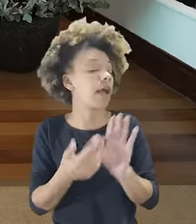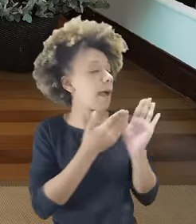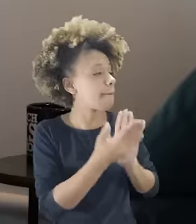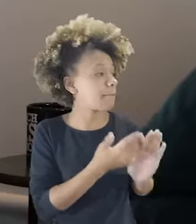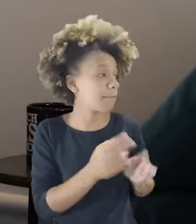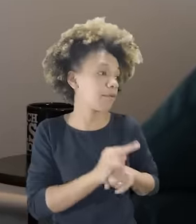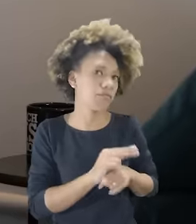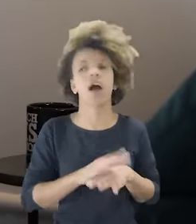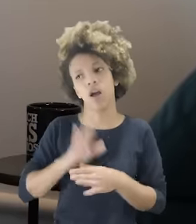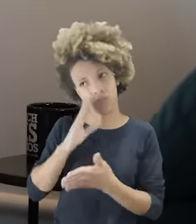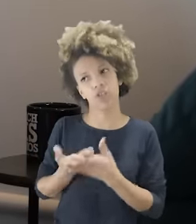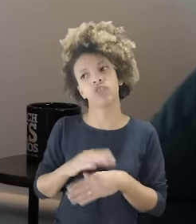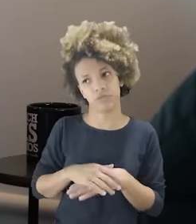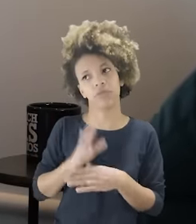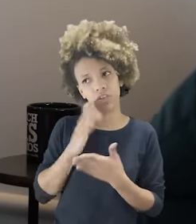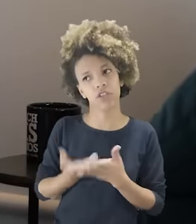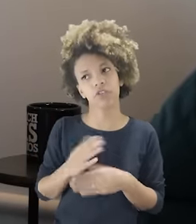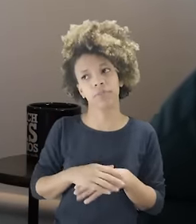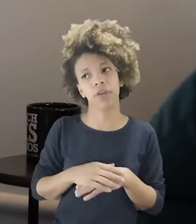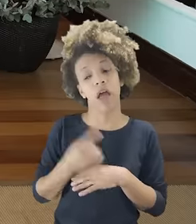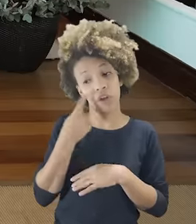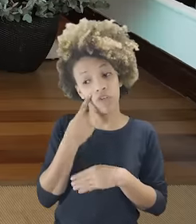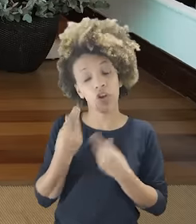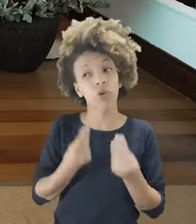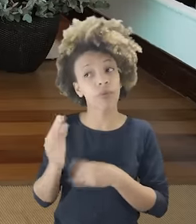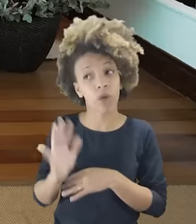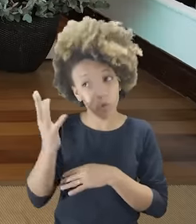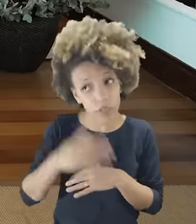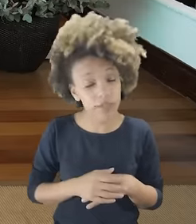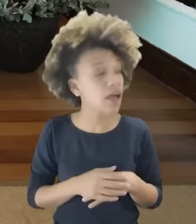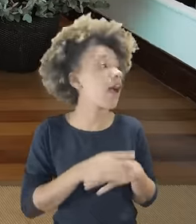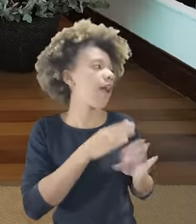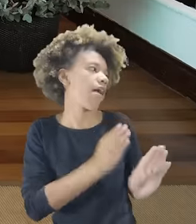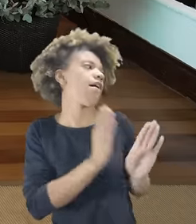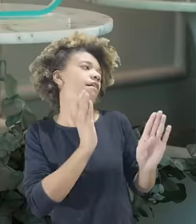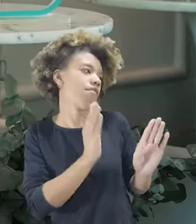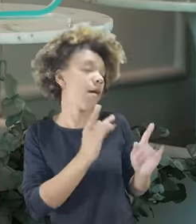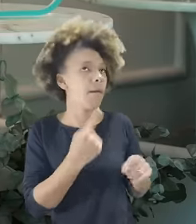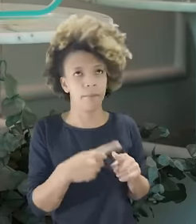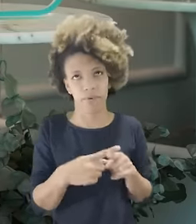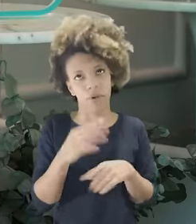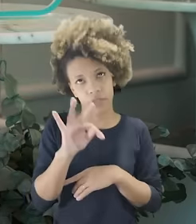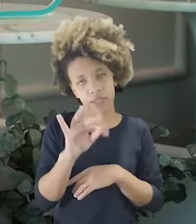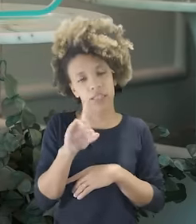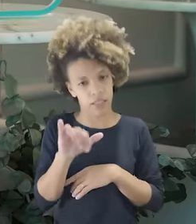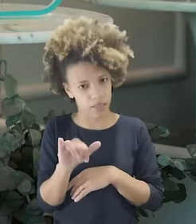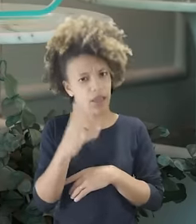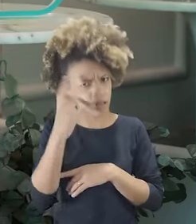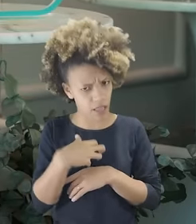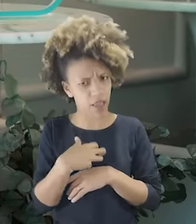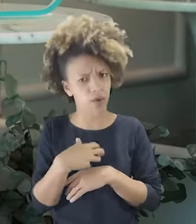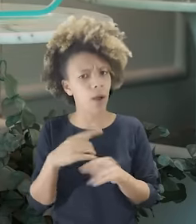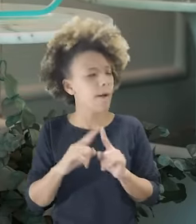funciona aí eu vou acreditar aí eu vou atender assim que a gente pega fato é uma coisa muito séria